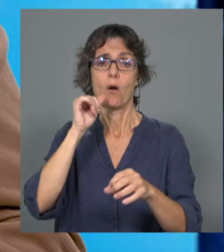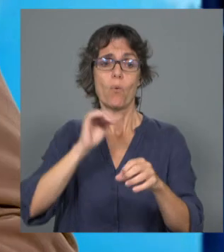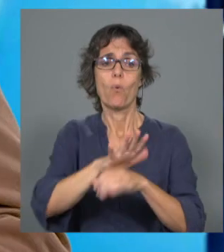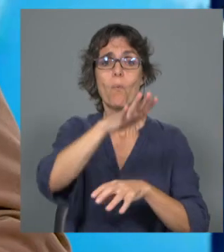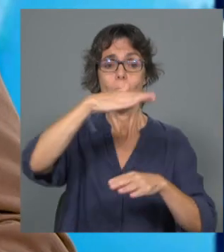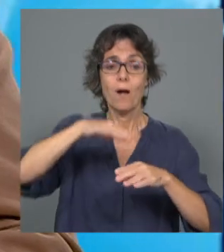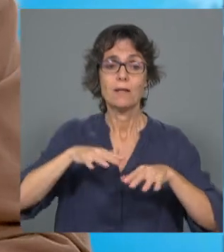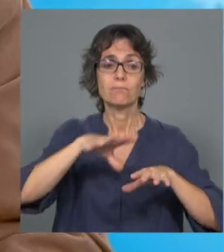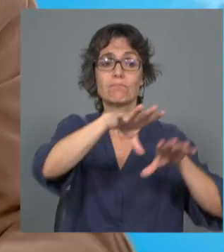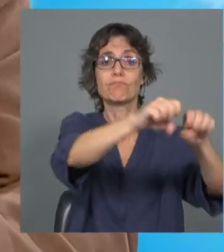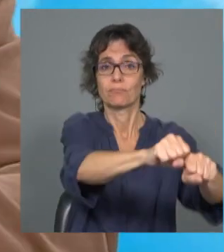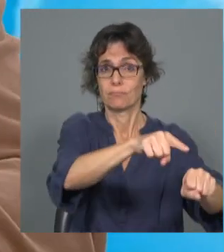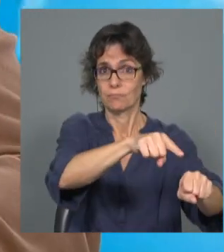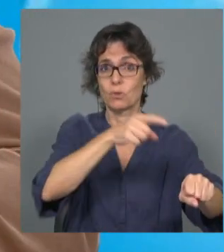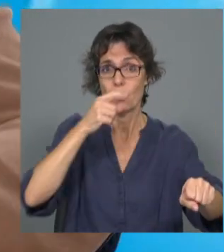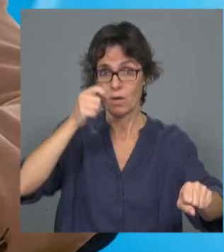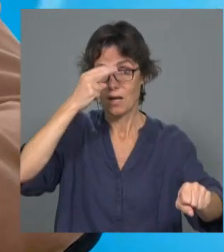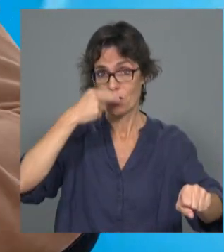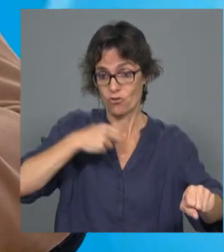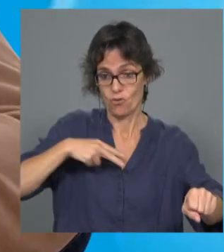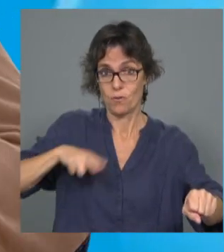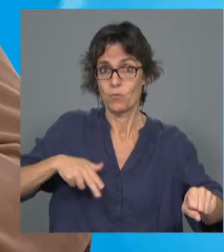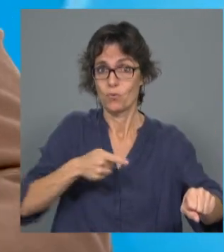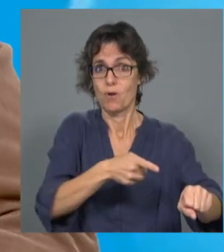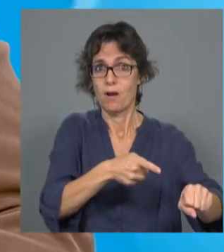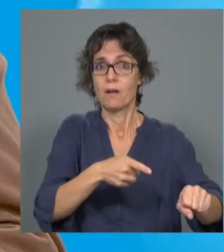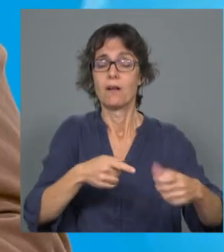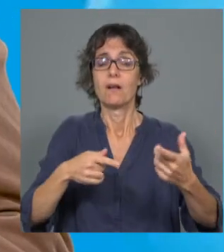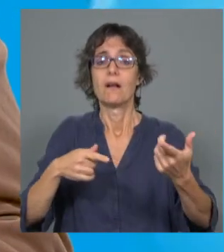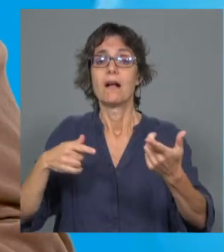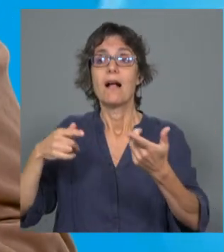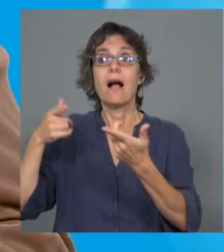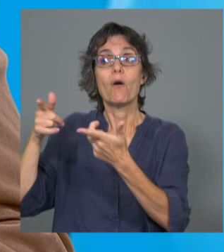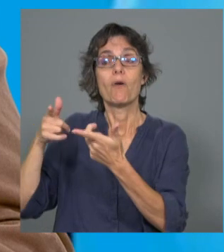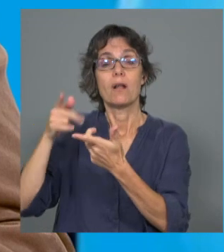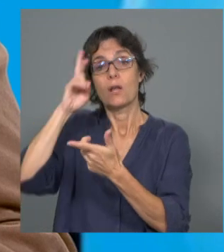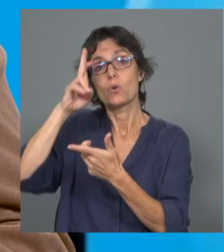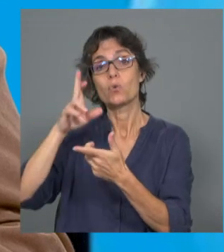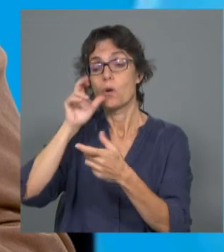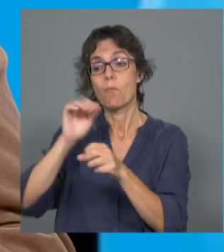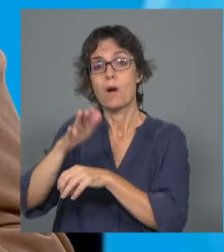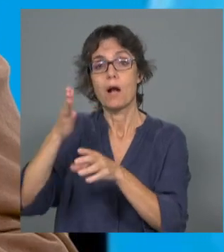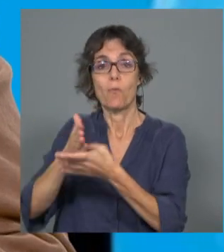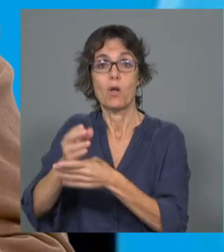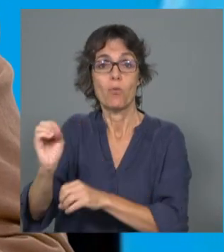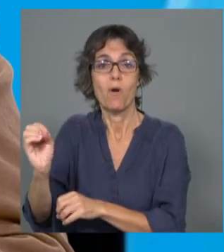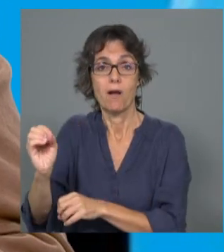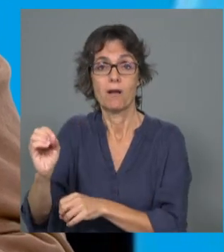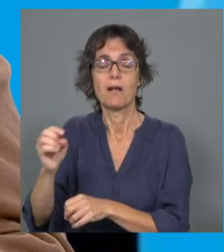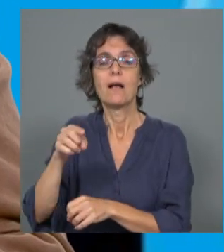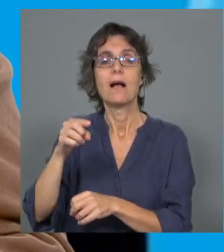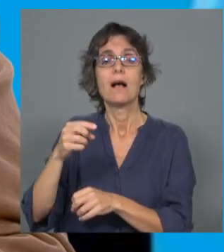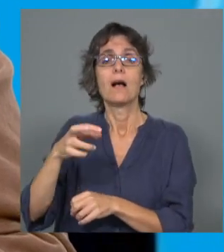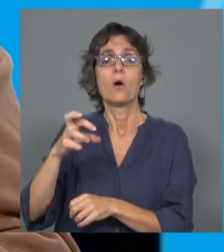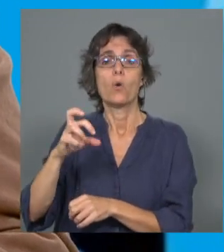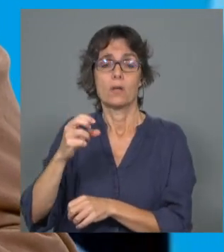há estepes. E, portanto, dá uma sensação de continuidade. Mas, de facto, uma coisa são os 80% de russos